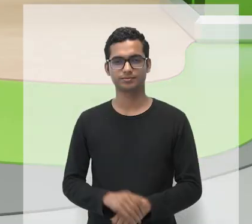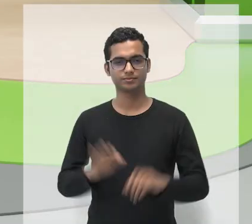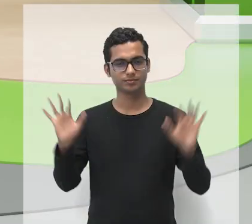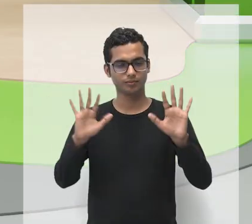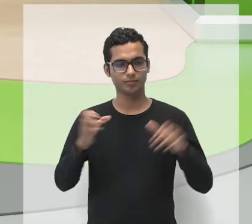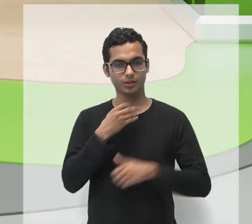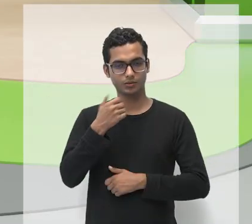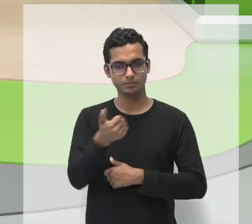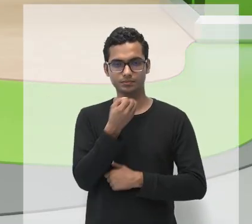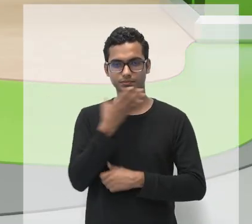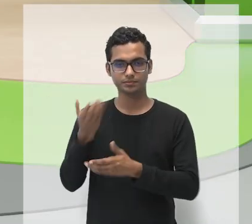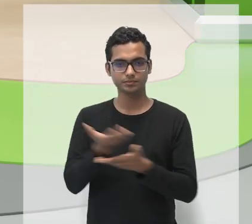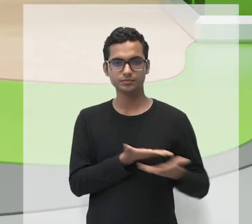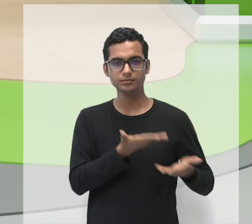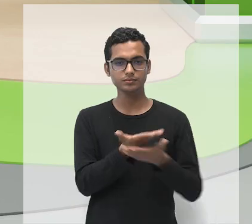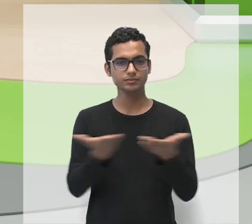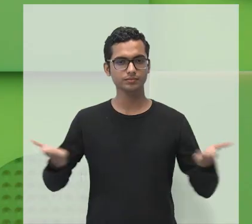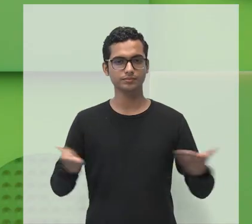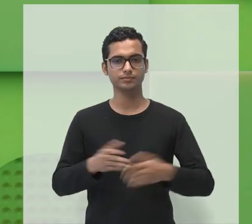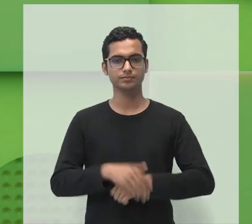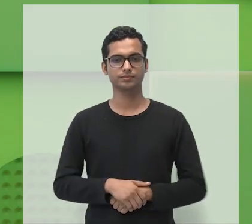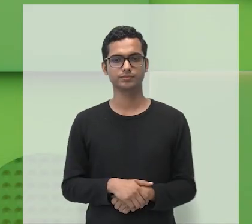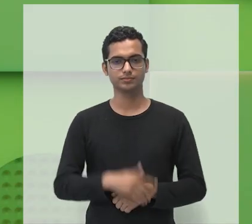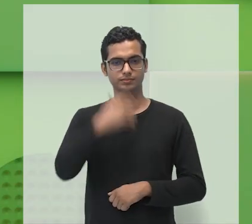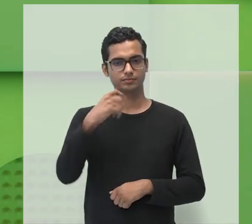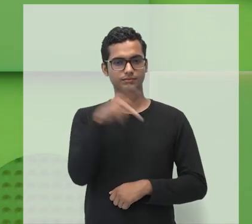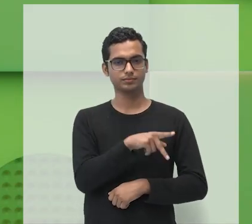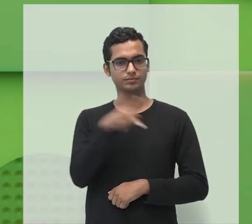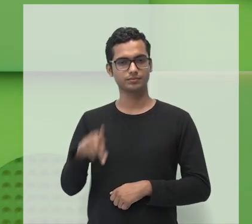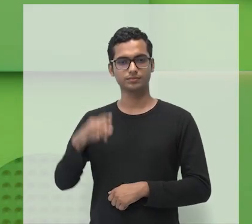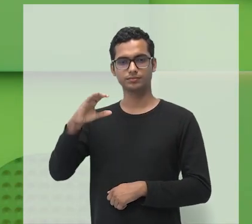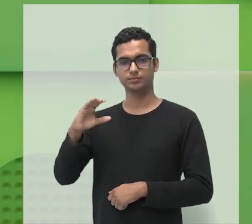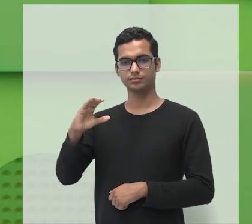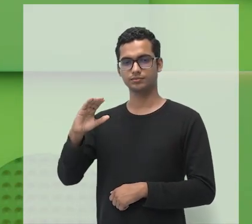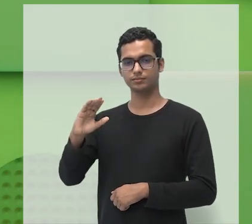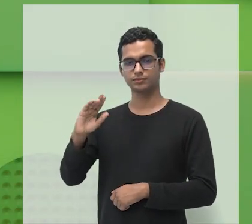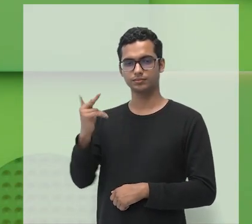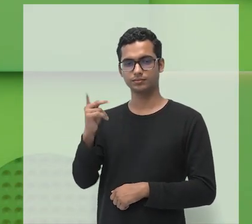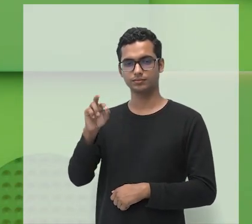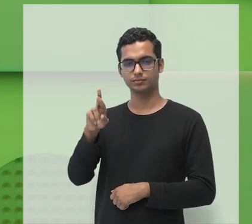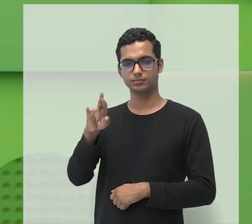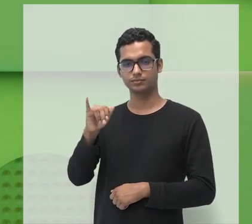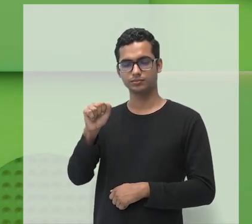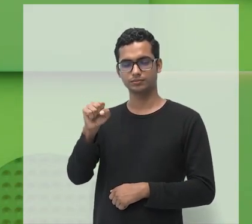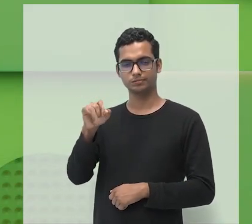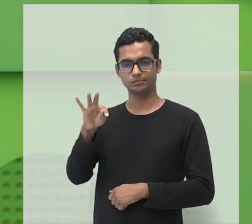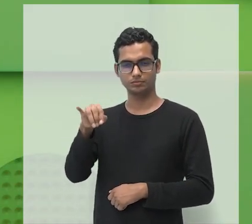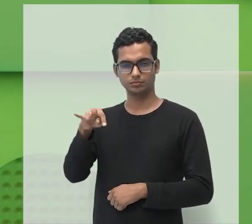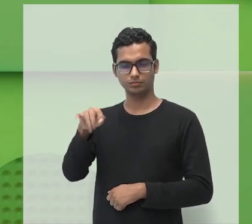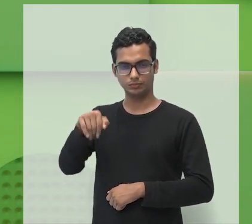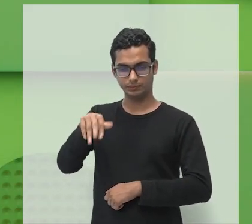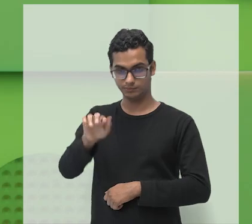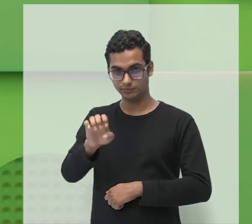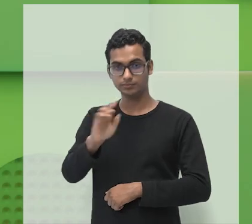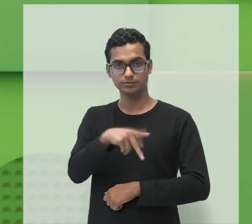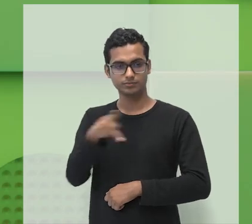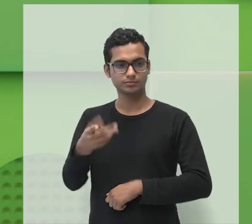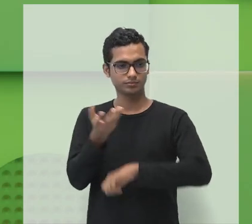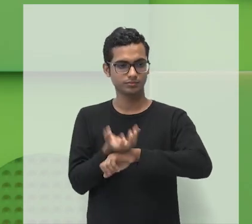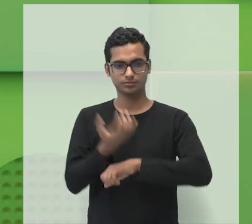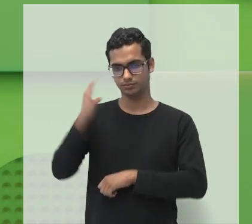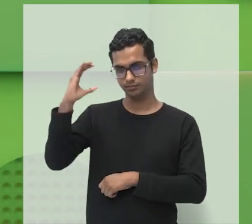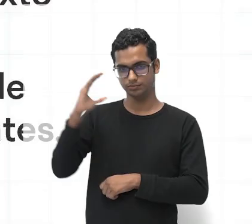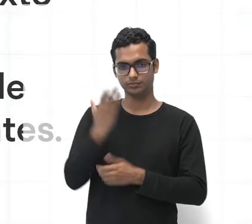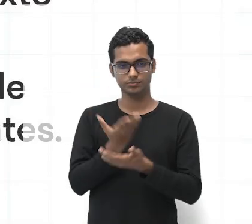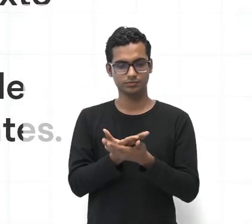Olá, como vão todos? Sejam muito bem-vindos. Eu sou a professora Cristiane Oliveira, sua professora de Ciências, e vamos conhecer a nossa